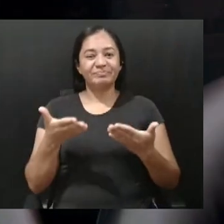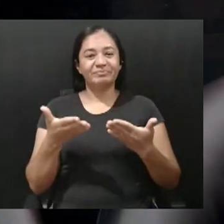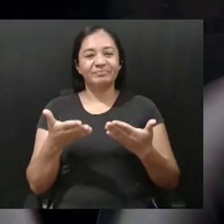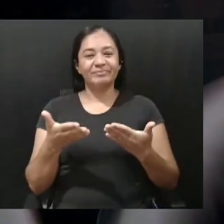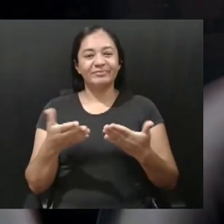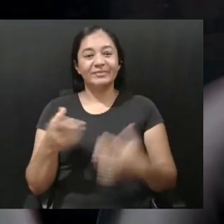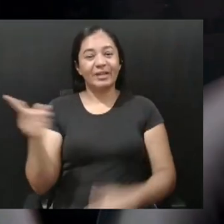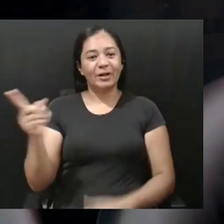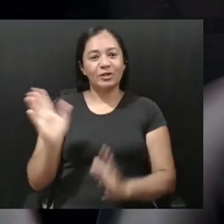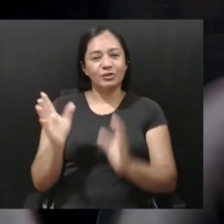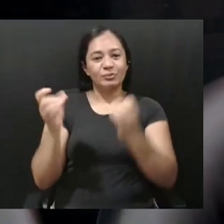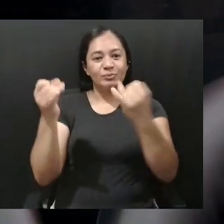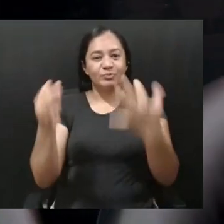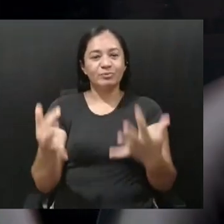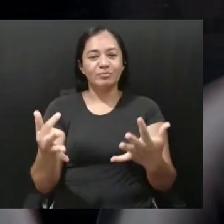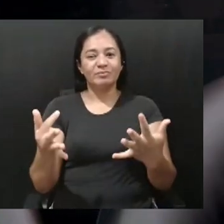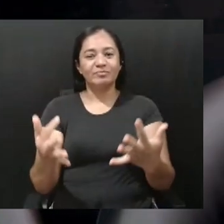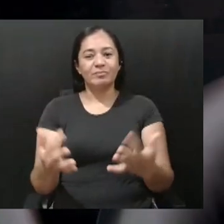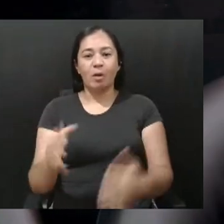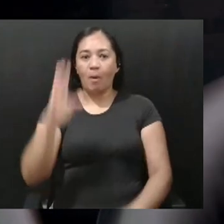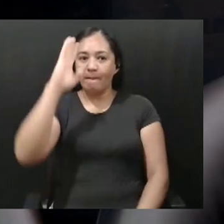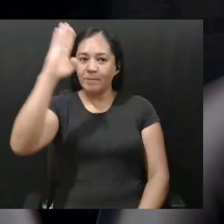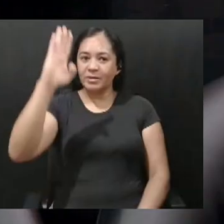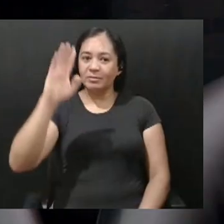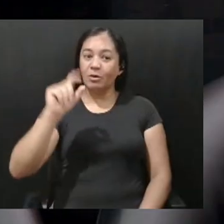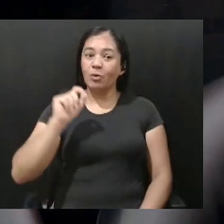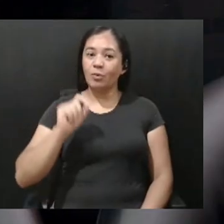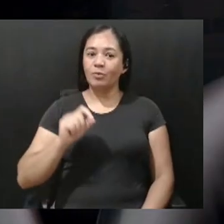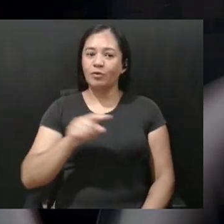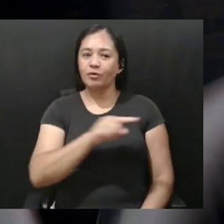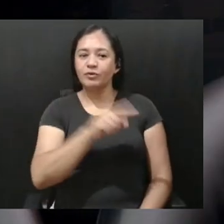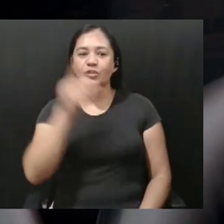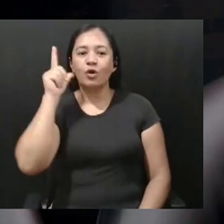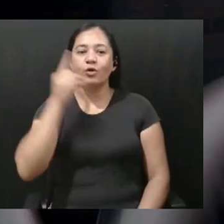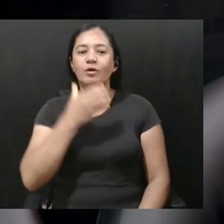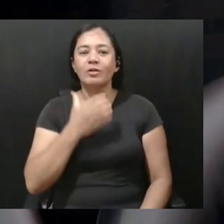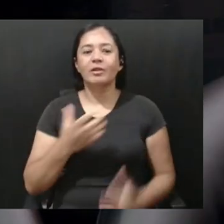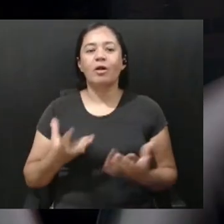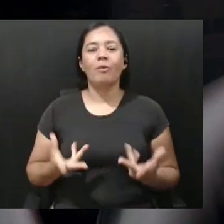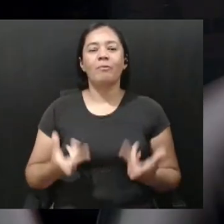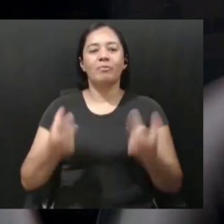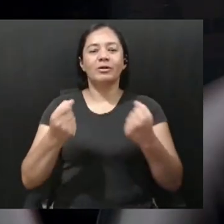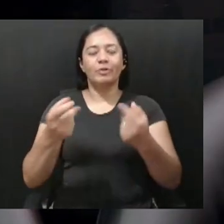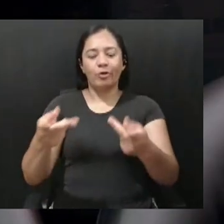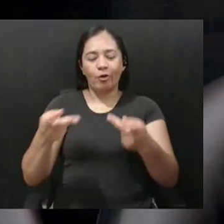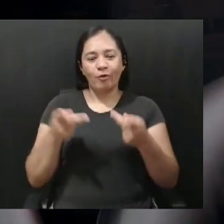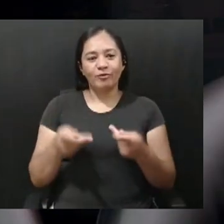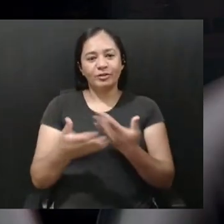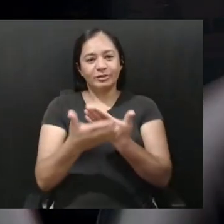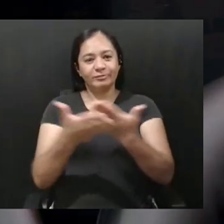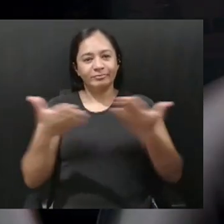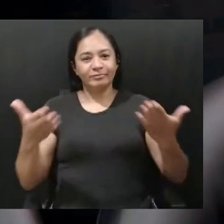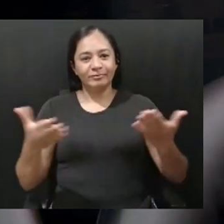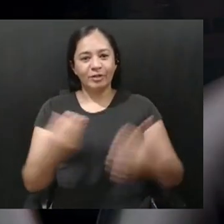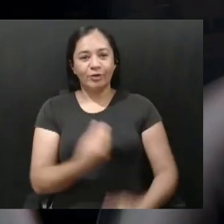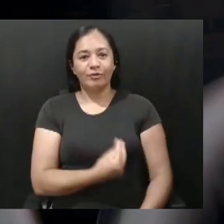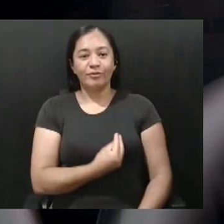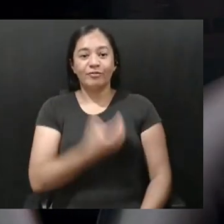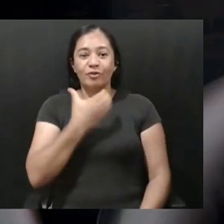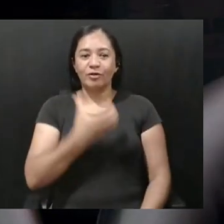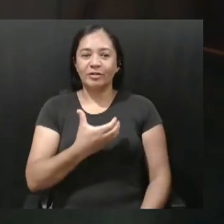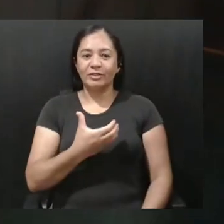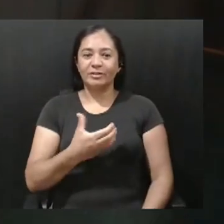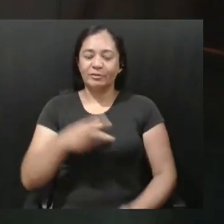que o principal disso tudo aqui é que você tenha um bom Natal e que seja um convite aí para você viver um Natal de verdade com a sua